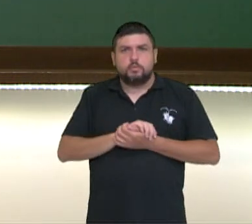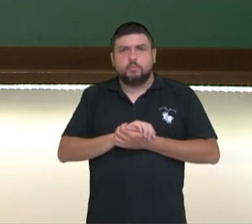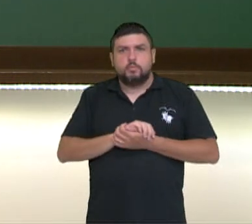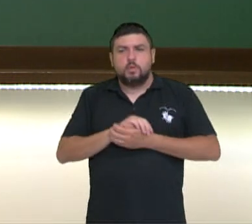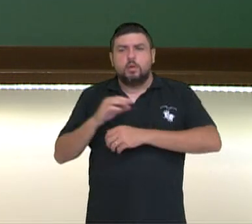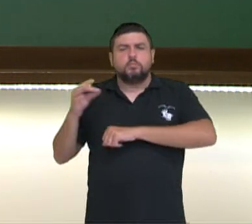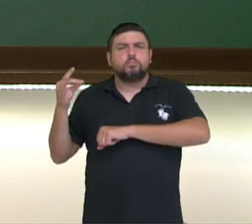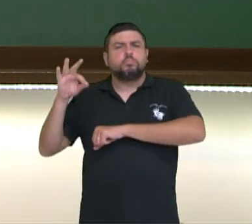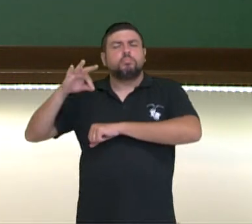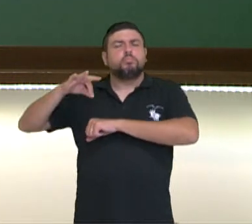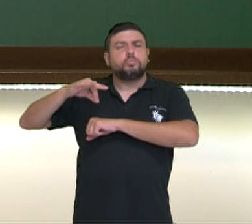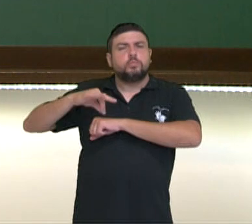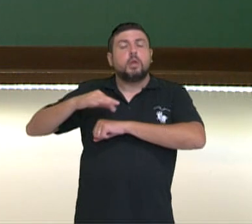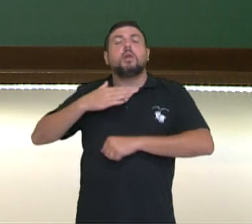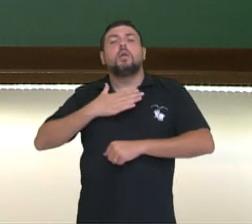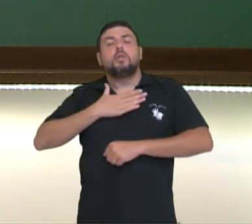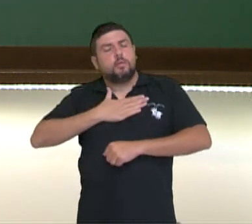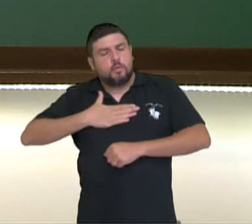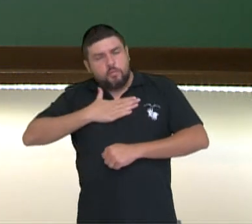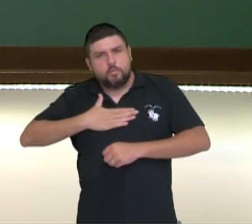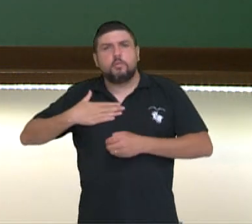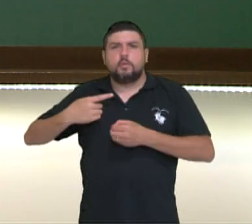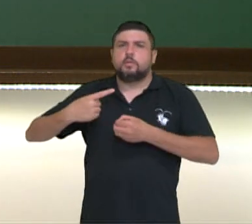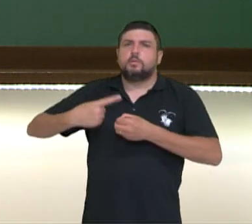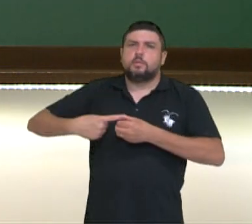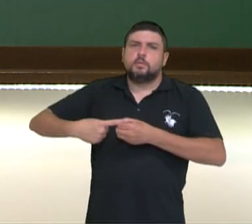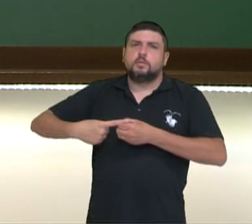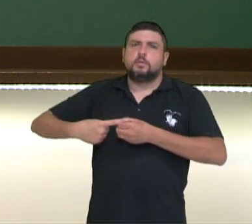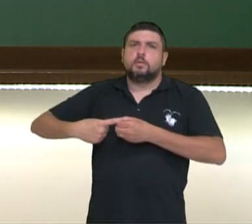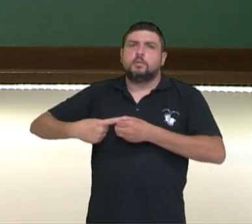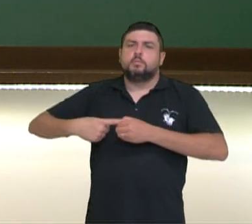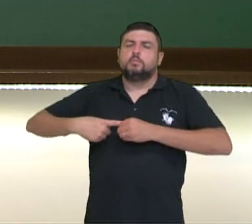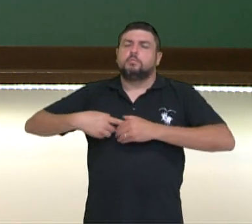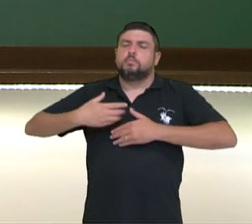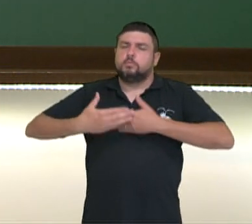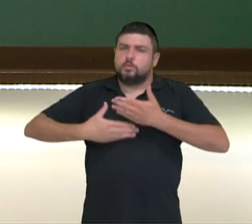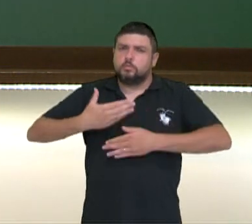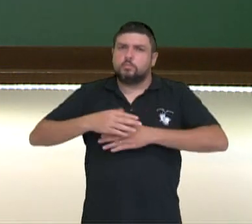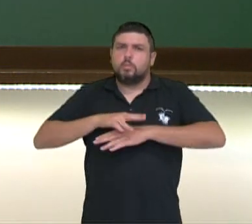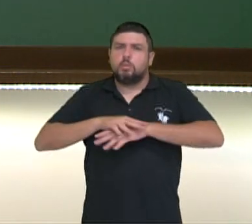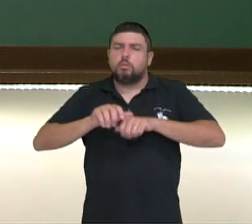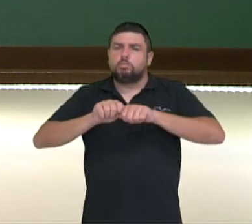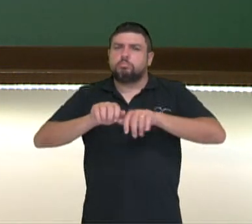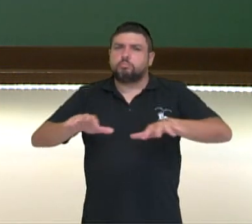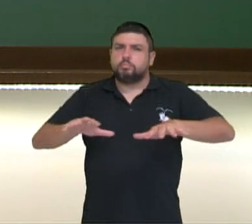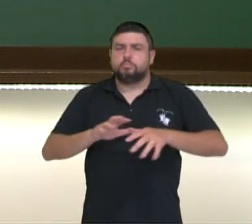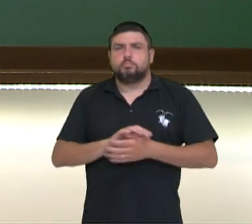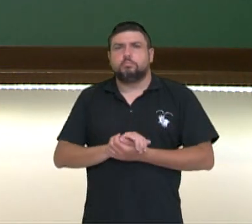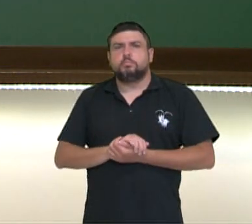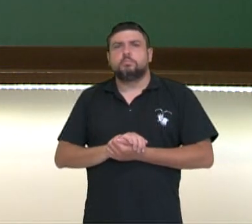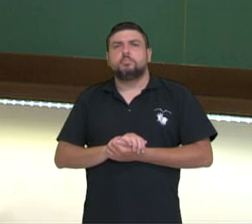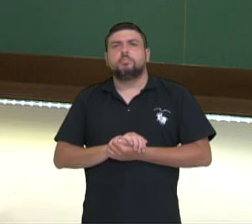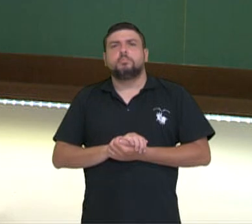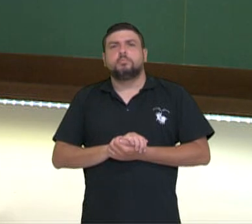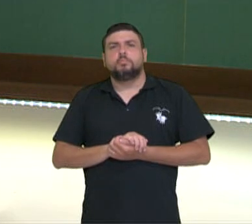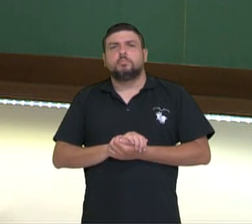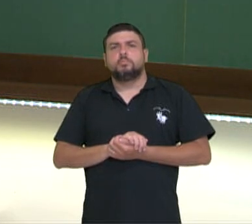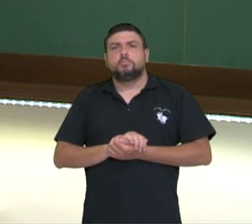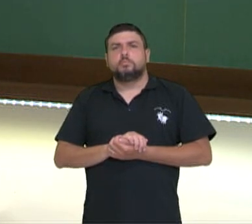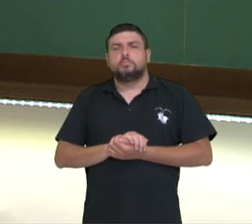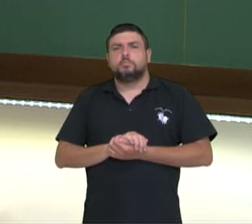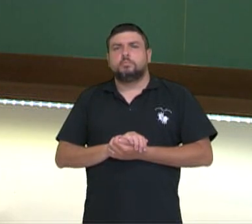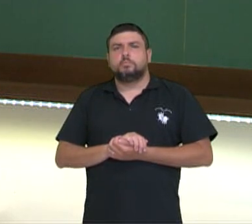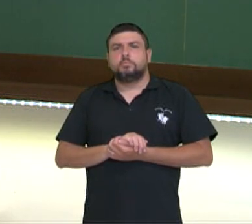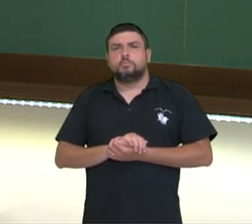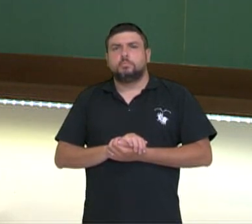ambiente, que ele acabou se tornando um vetor das doenças que a gente vai conversar hoje, beleza? Ele apresenta, pessoal, a gente